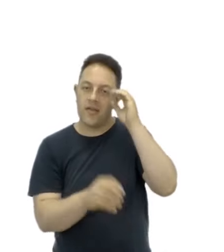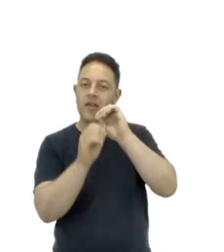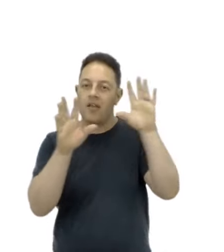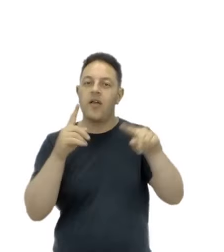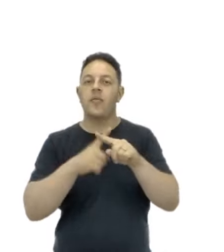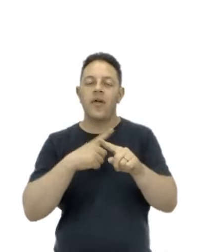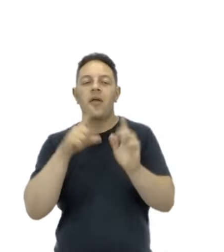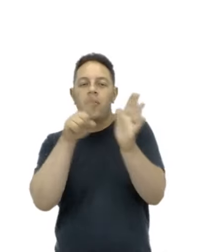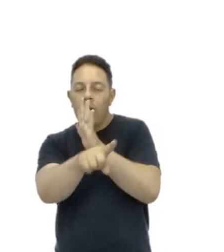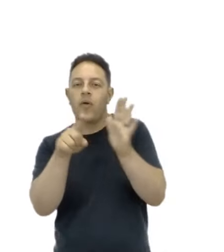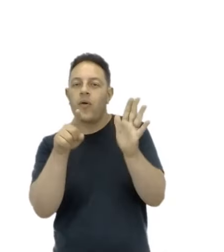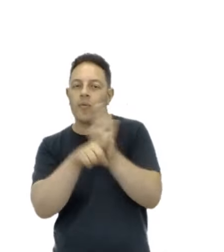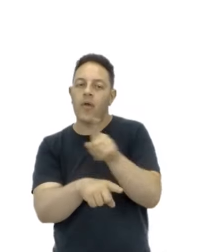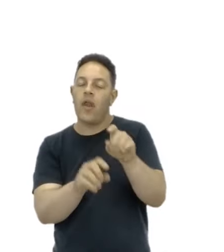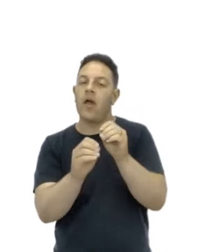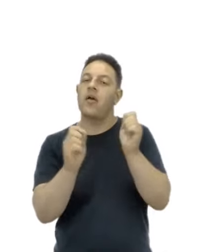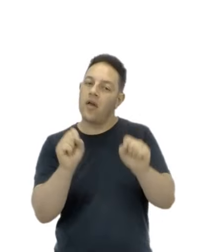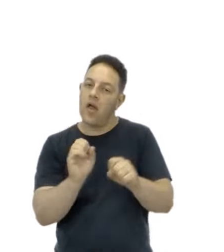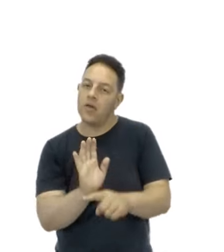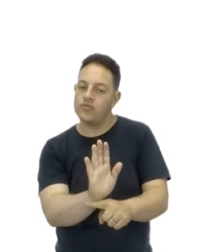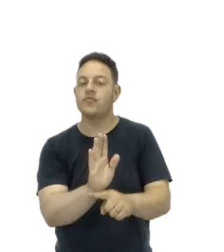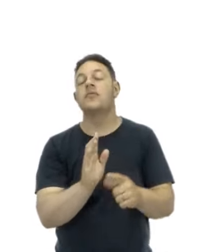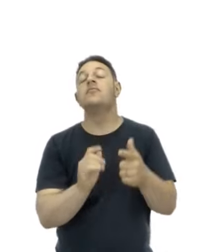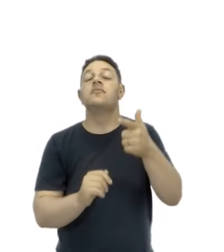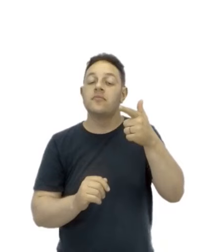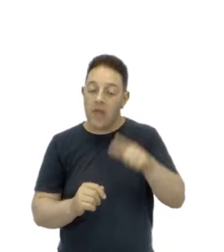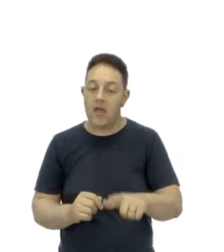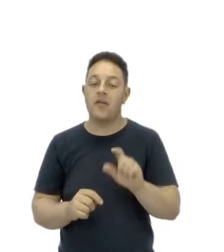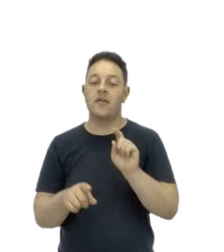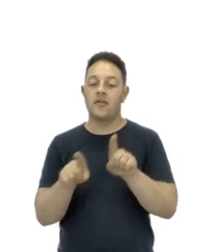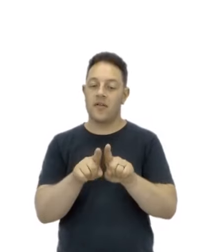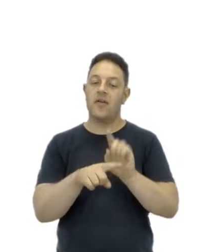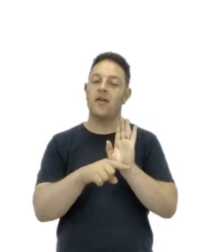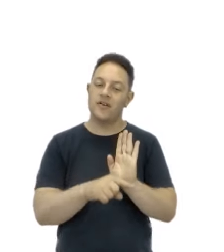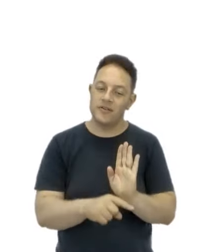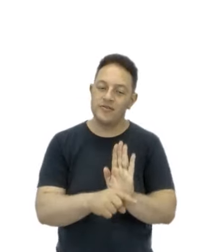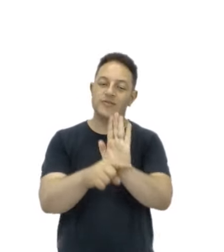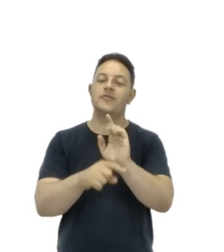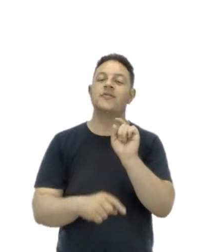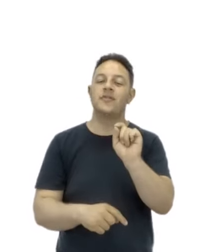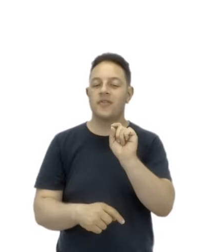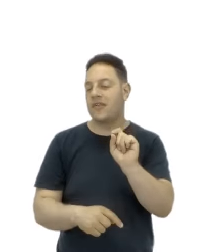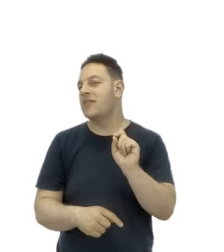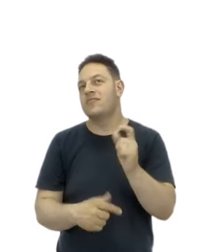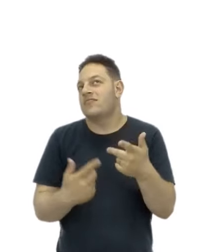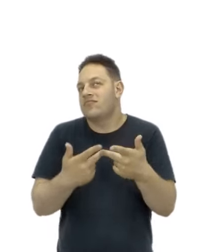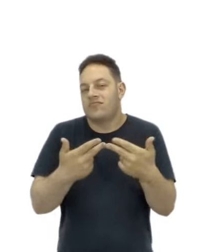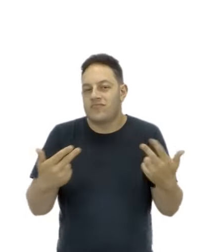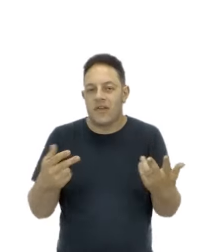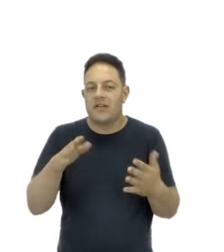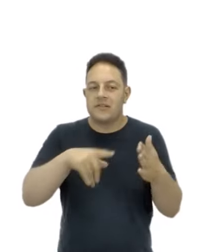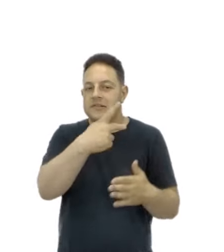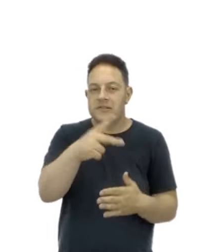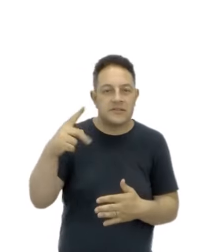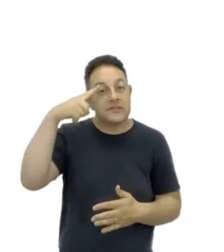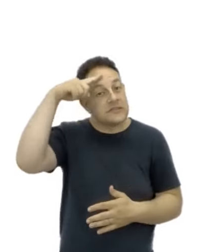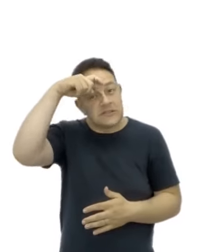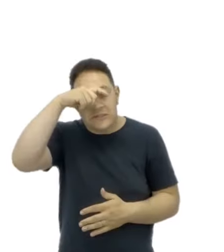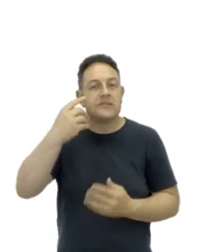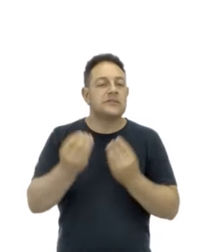pelos estudantes e também auxiliam quanto às dificuldades que